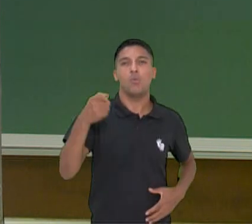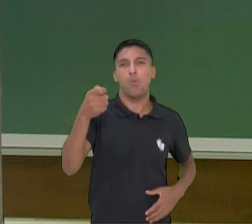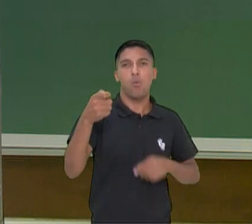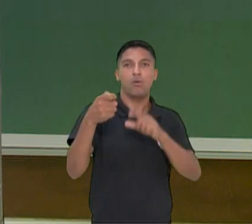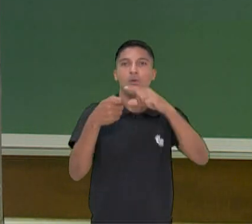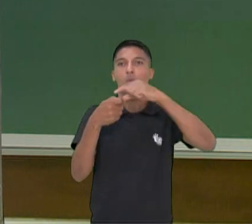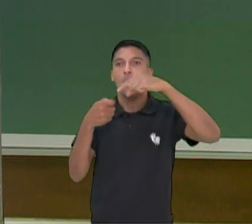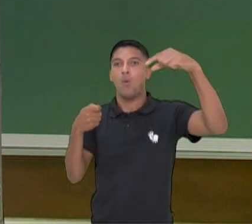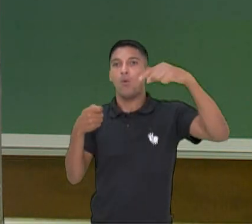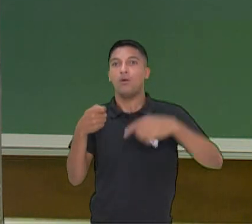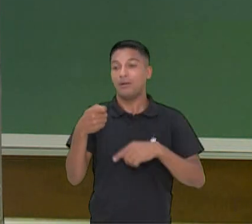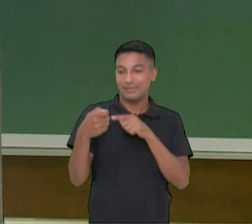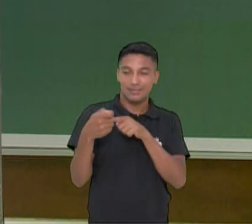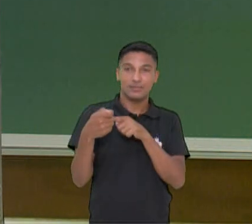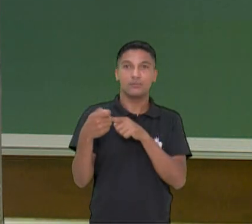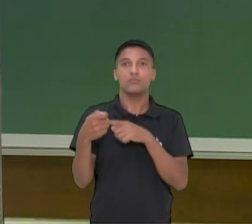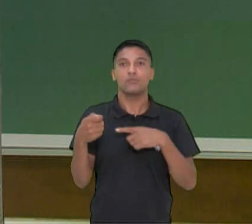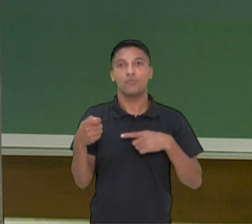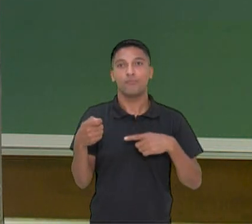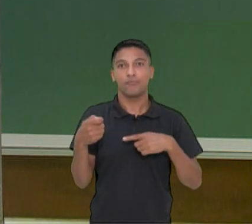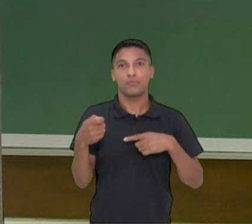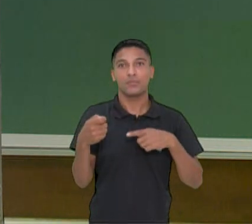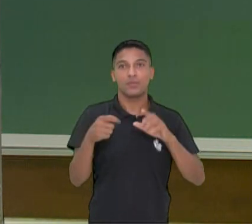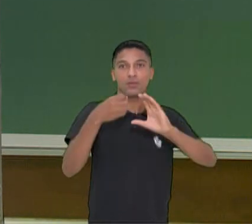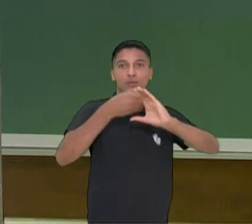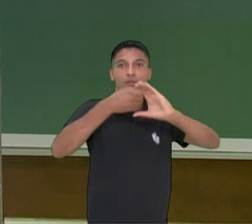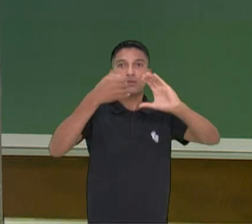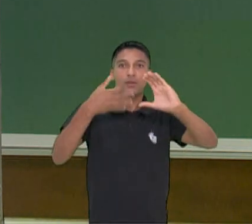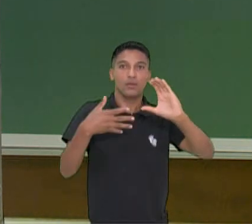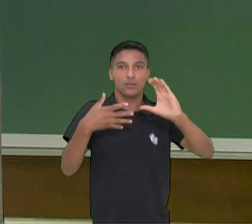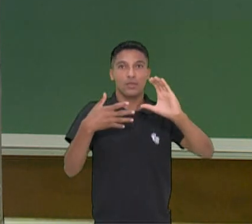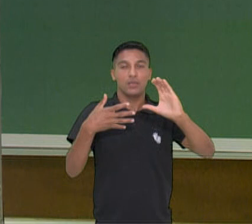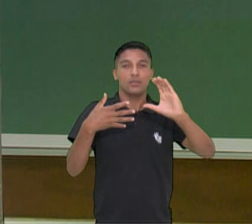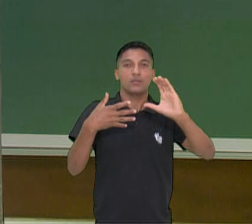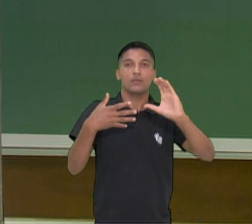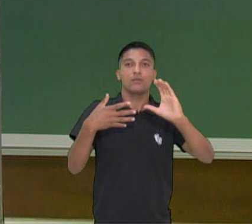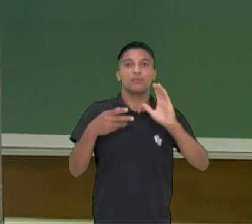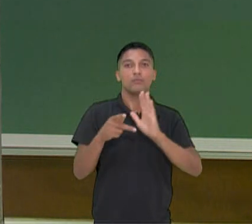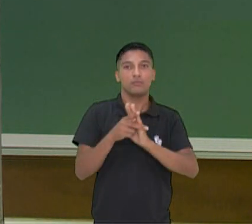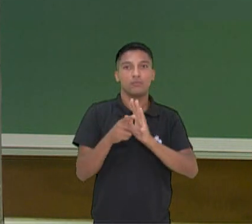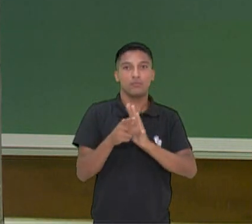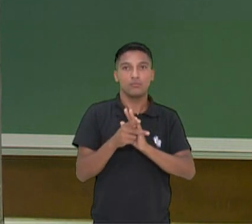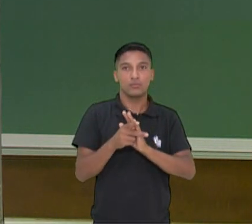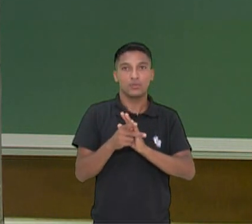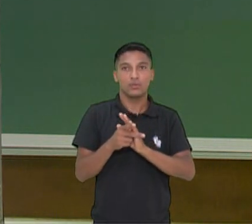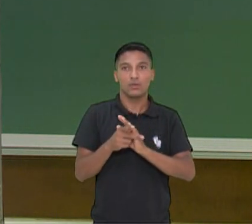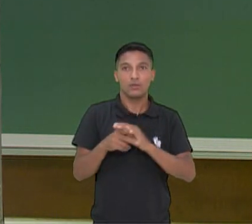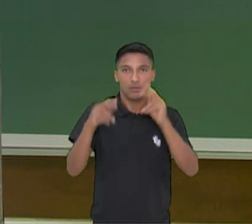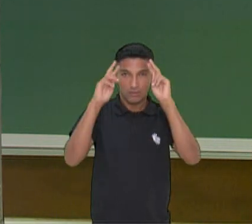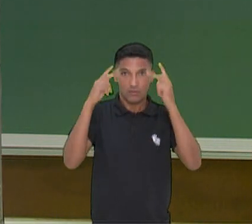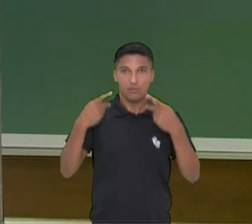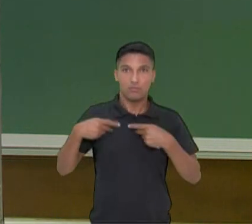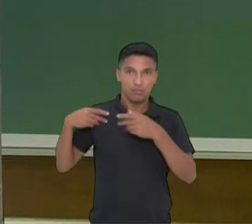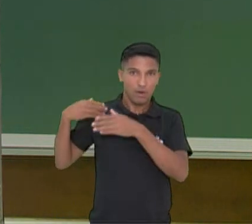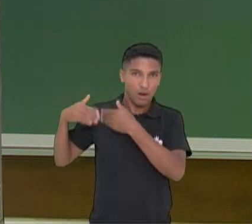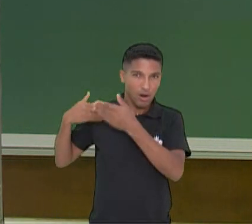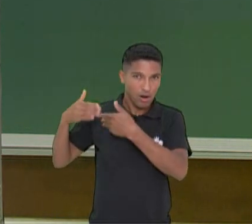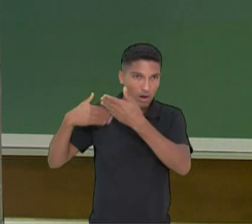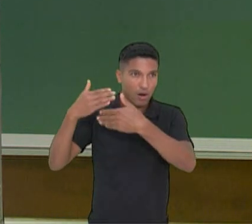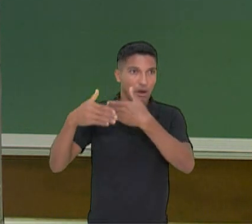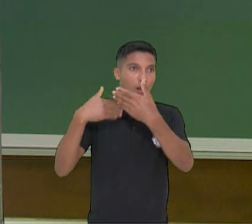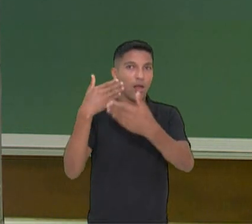caráter aí histórico né na nossa no desenvolvimento da história da nossa humanidade que ainda nossa e